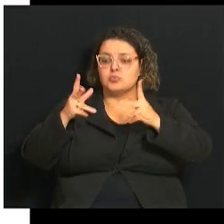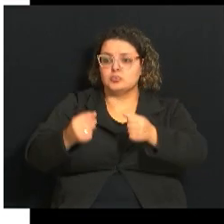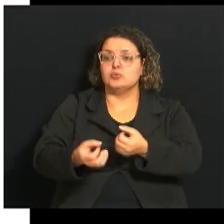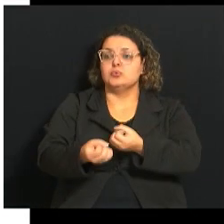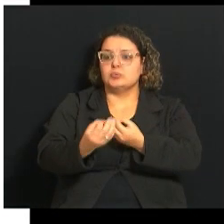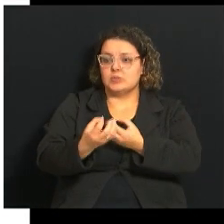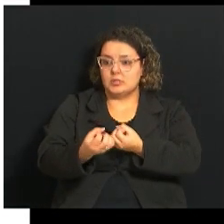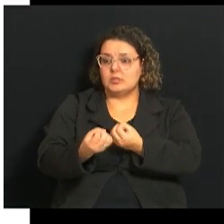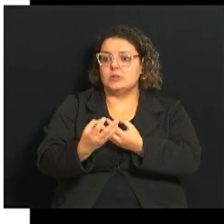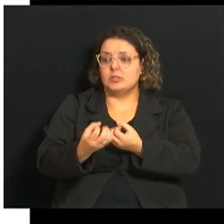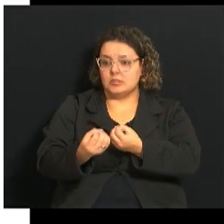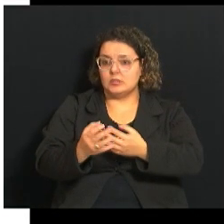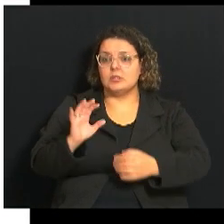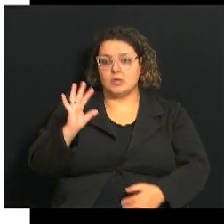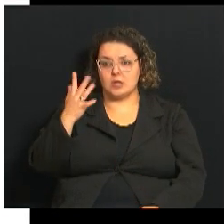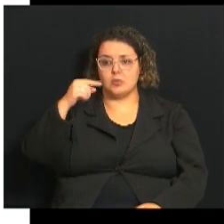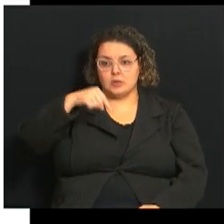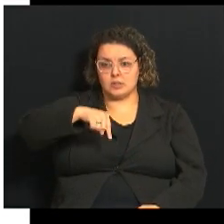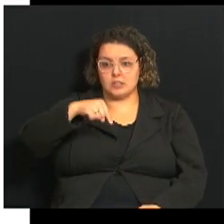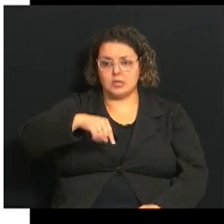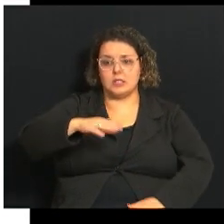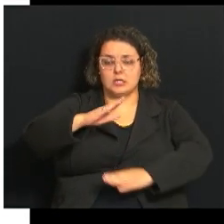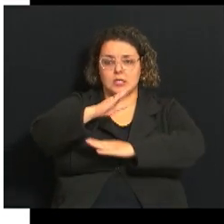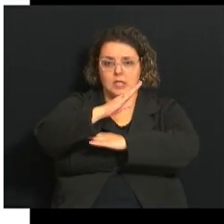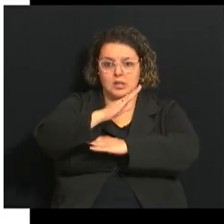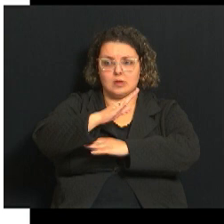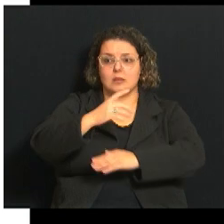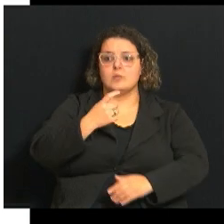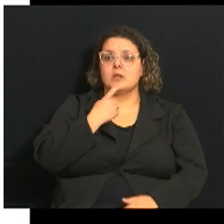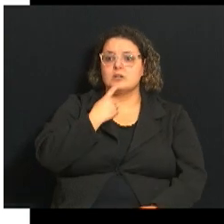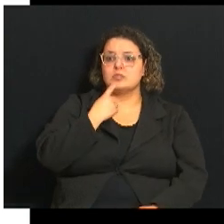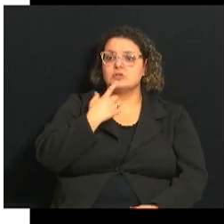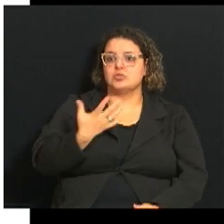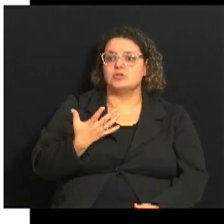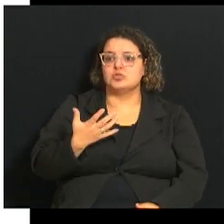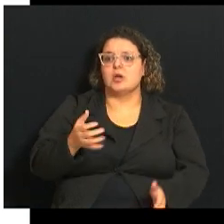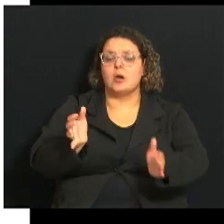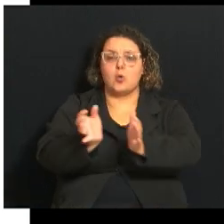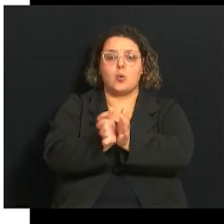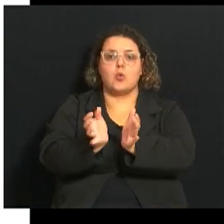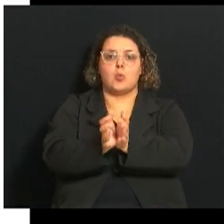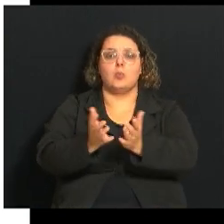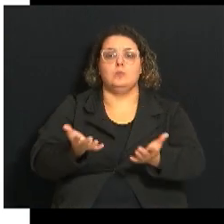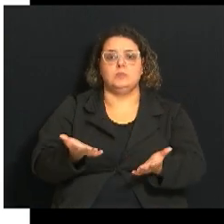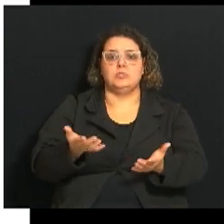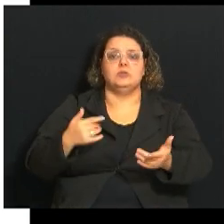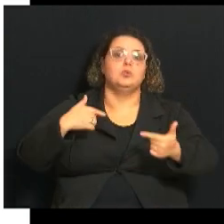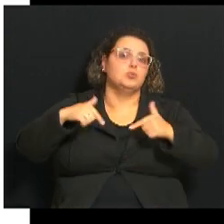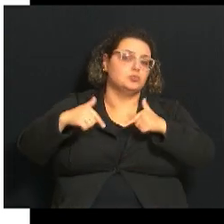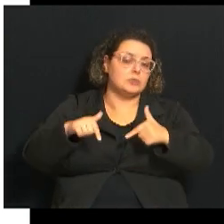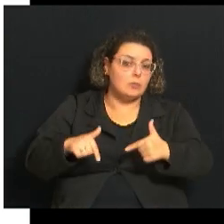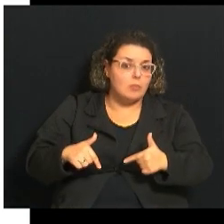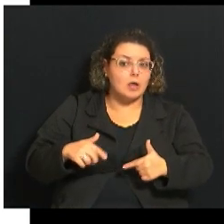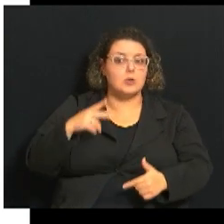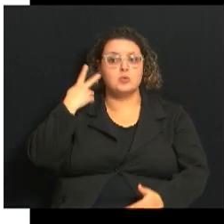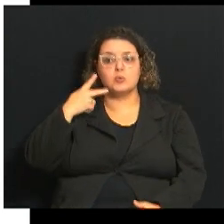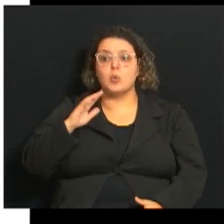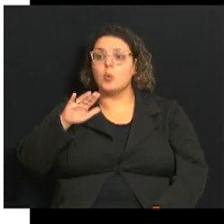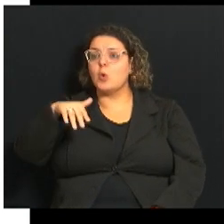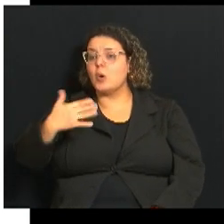informações que acontecem aqui na Câmara de Campinas em relação à comissão, ao trabalho dos parlamentares, quando a